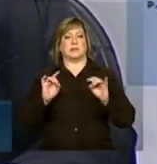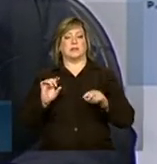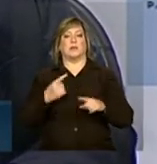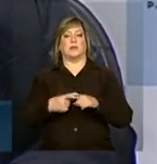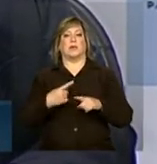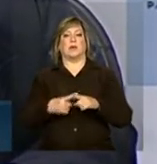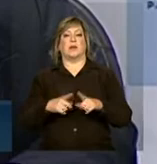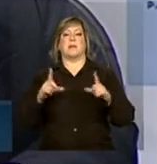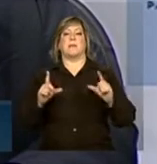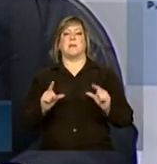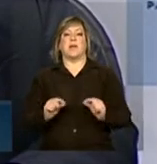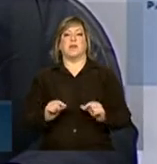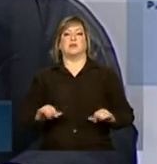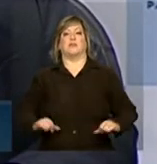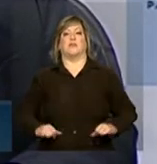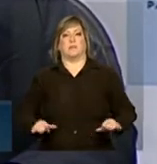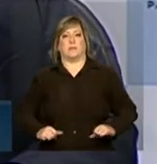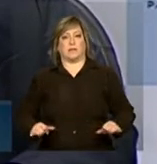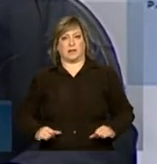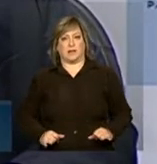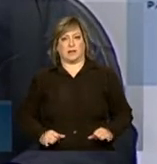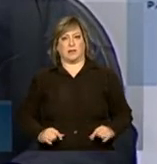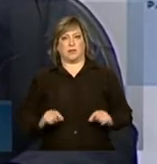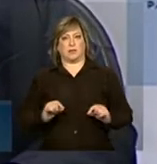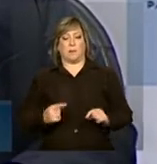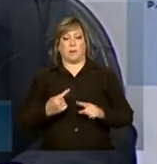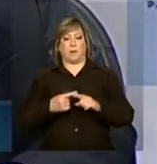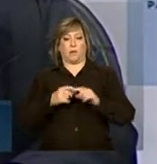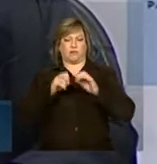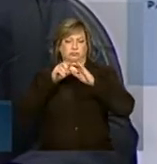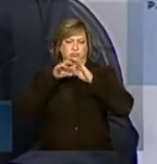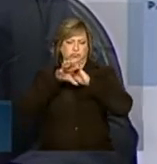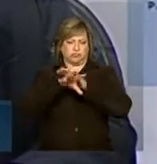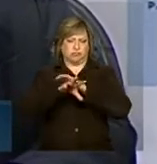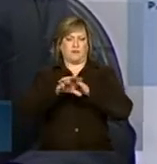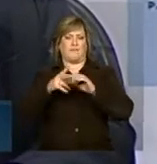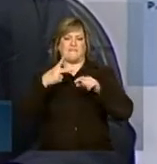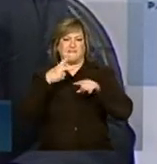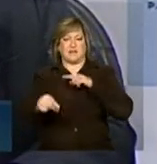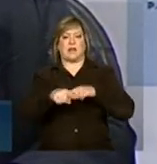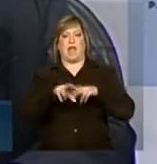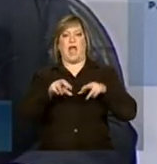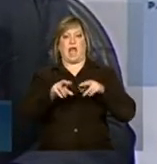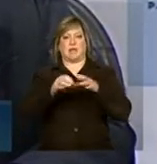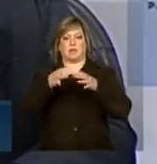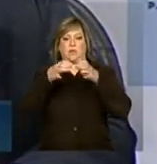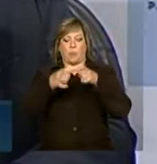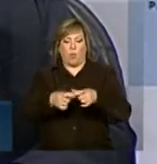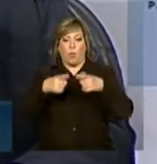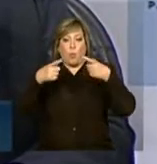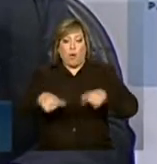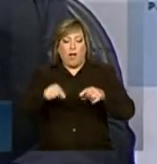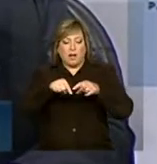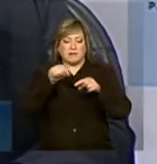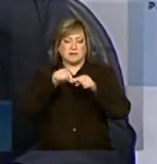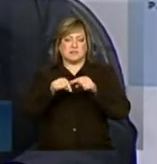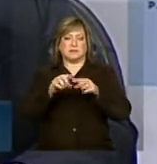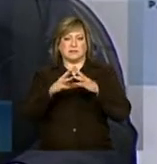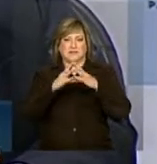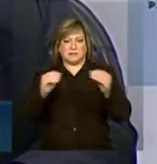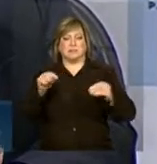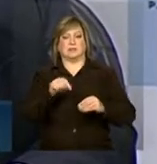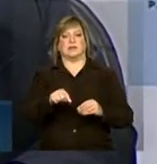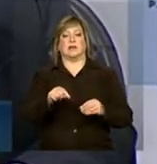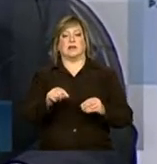menos impacto nos locais onde não há câncer, né? Ela individualiza bem aquele local onde está o câncer